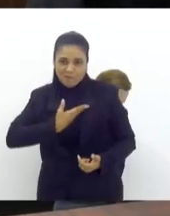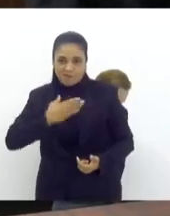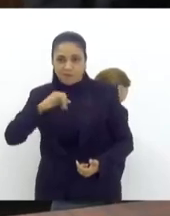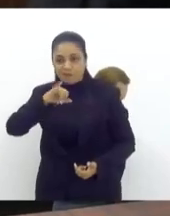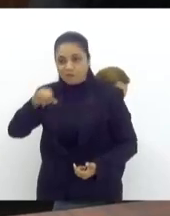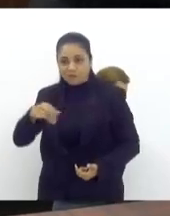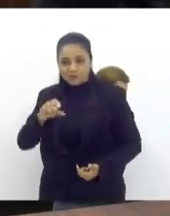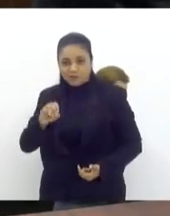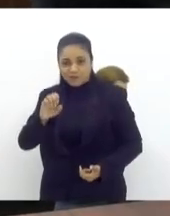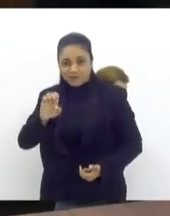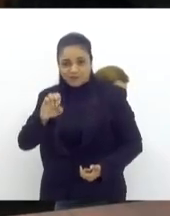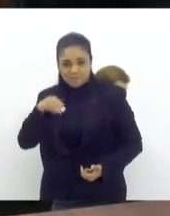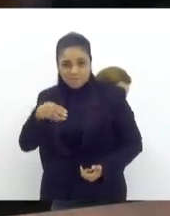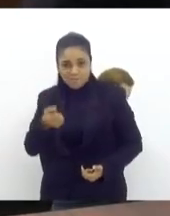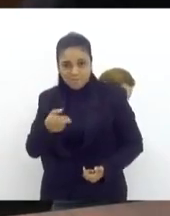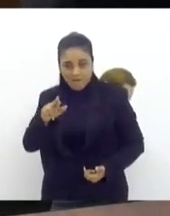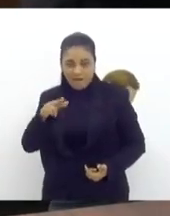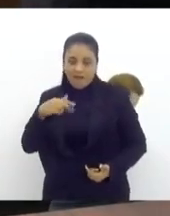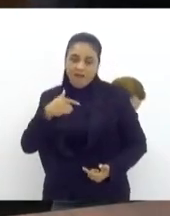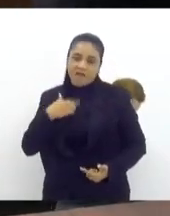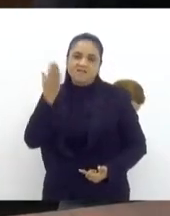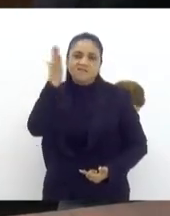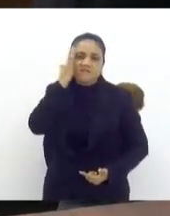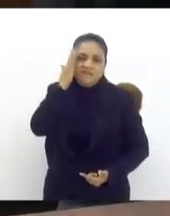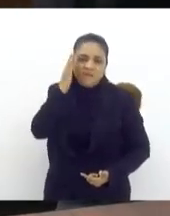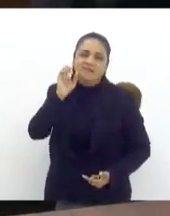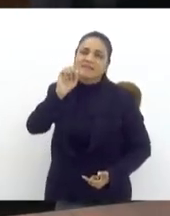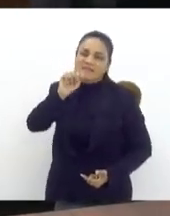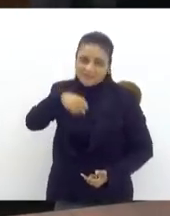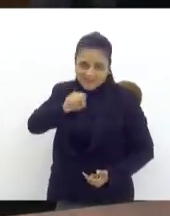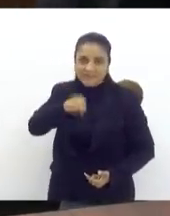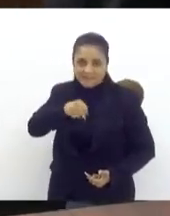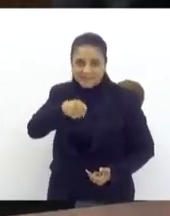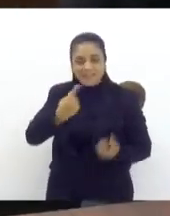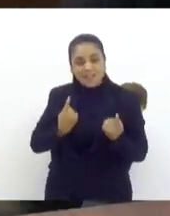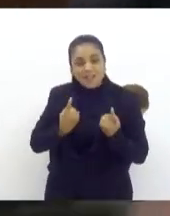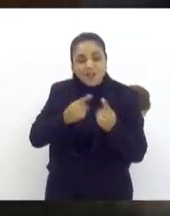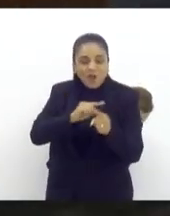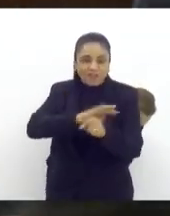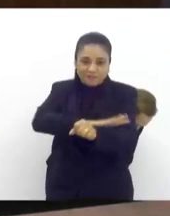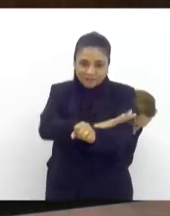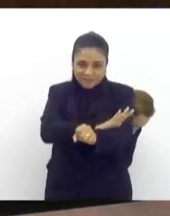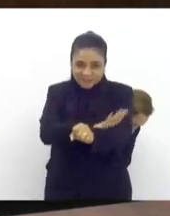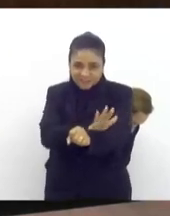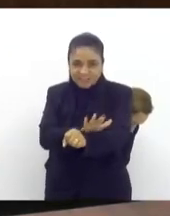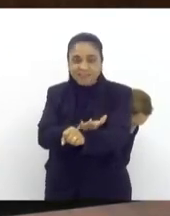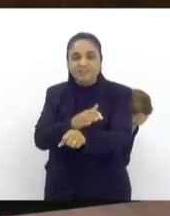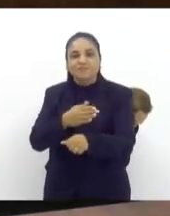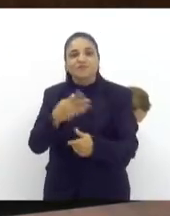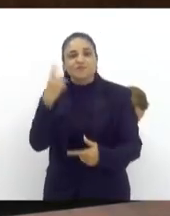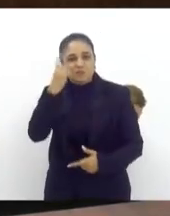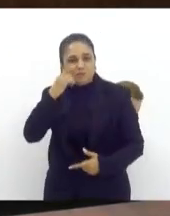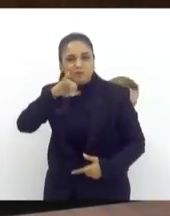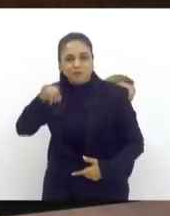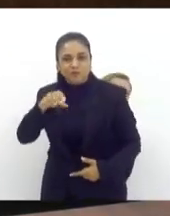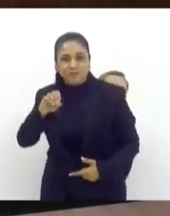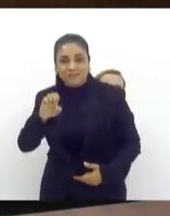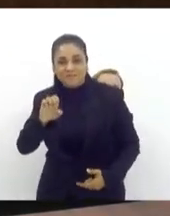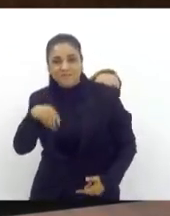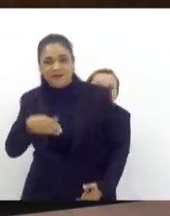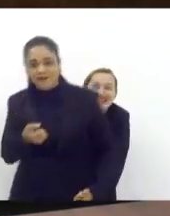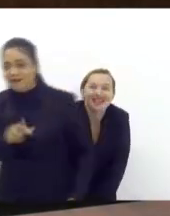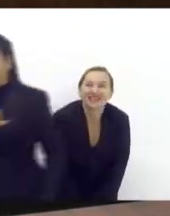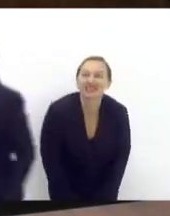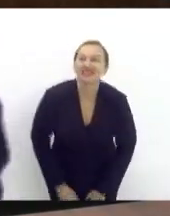Professor Josimar é saber que sim o combater o racismo Deputado Josemar e parabéns pela iniciativa